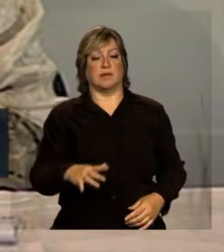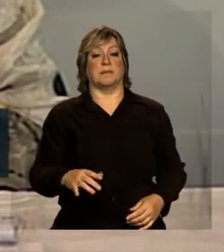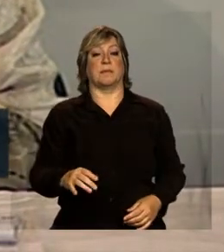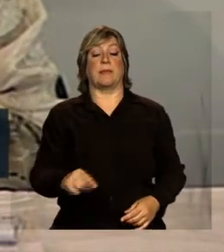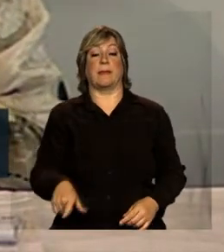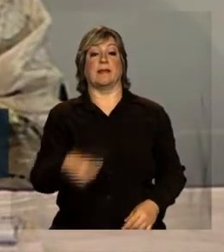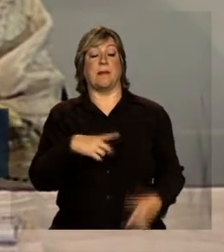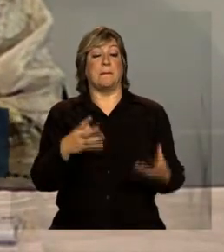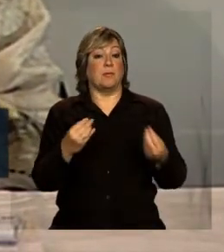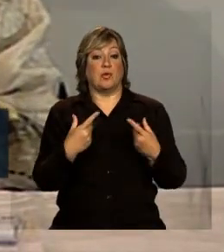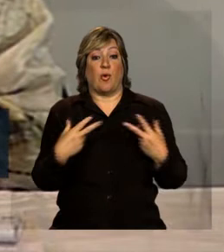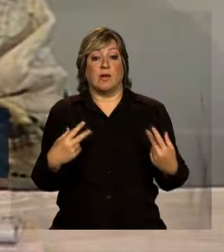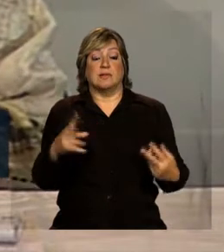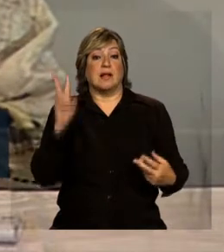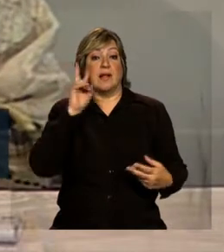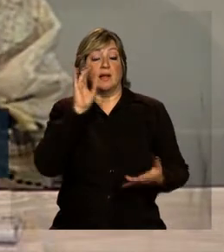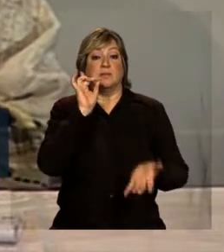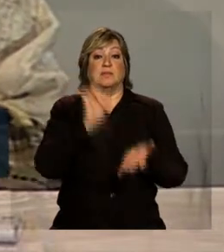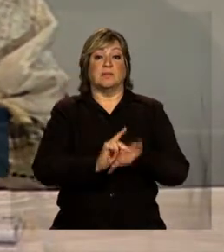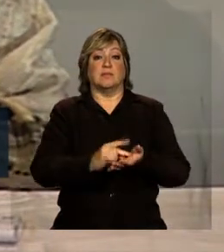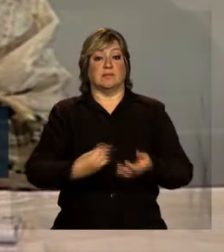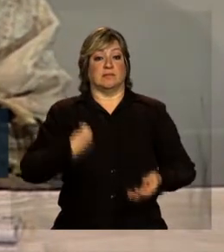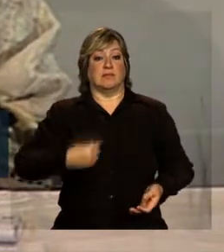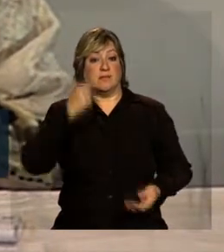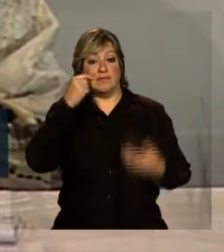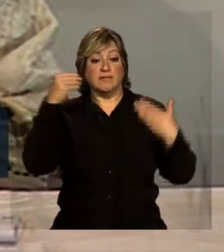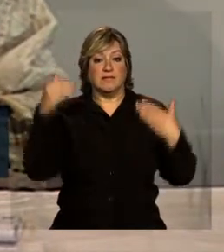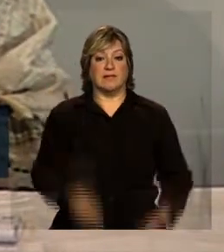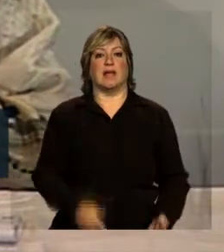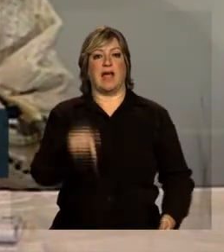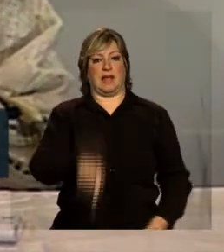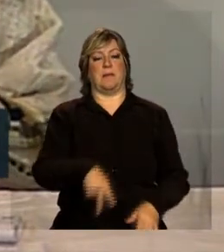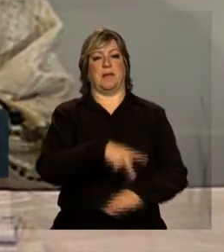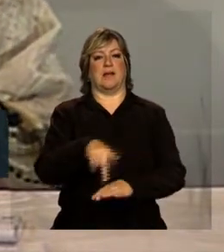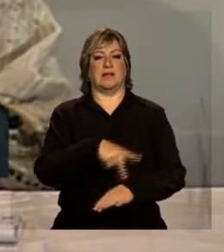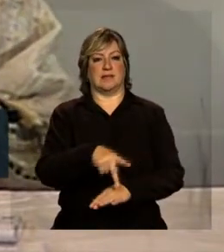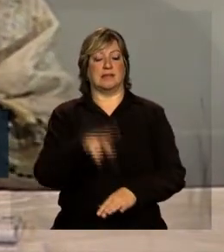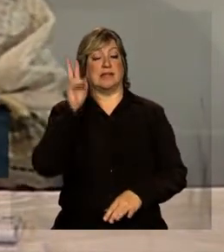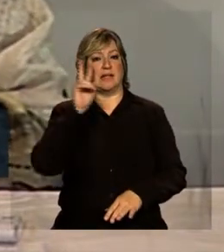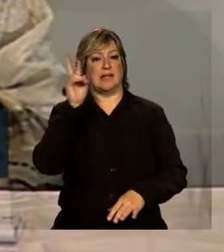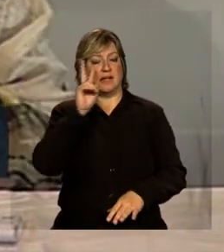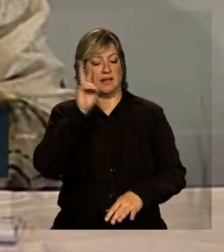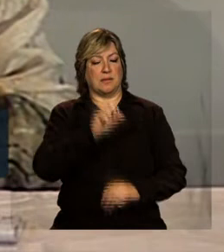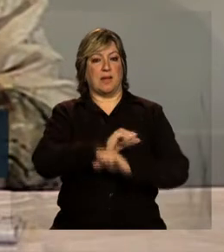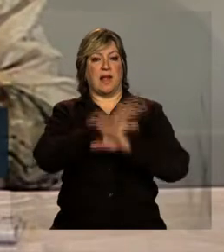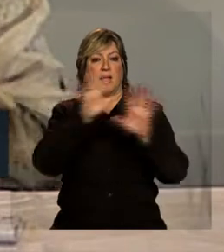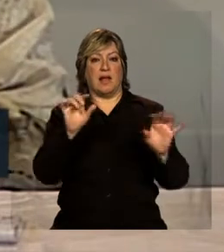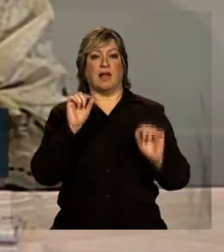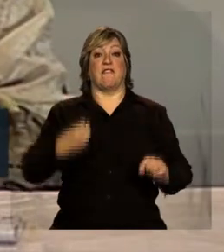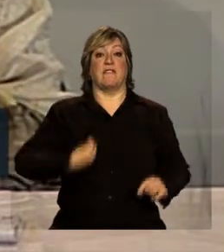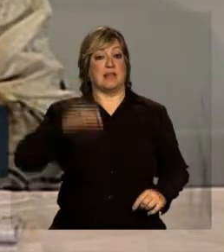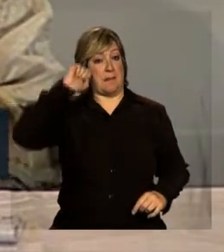elementos muito concretos da nossa presença nesse país, elementos muito concretos